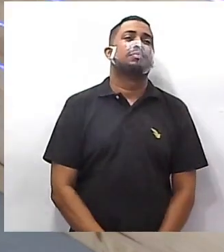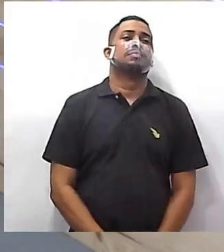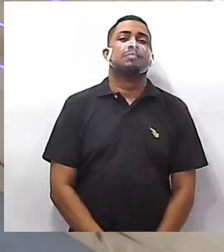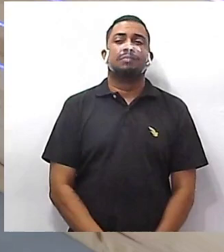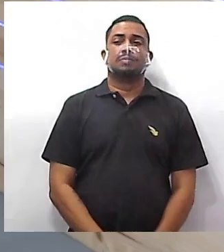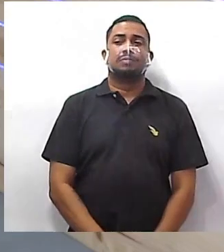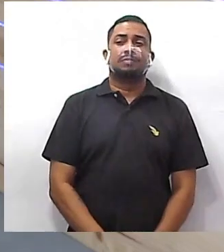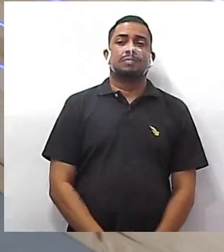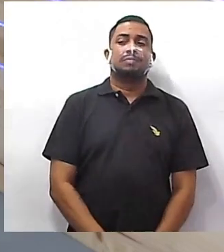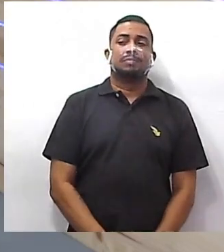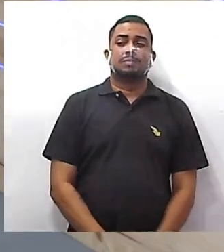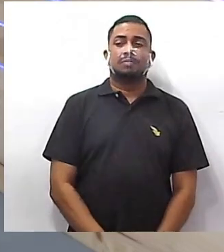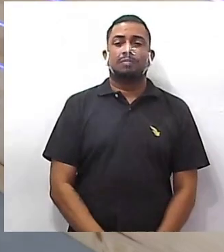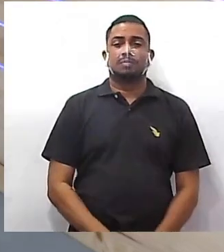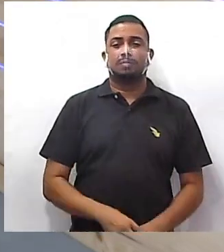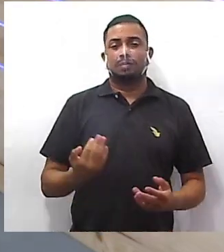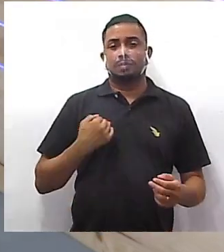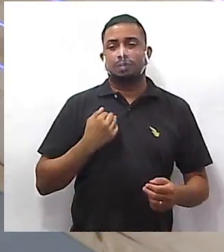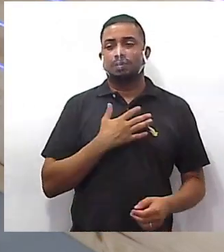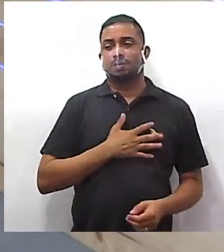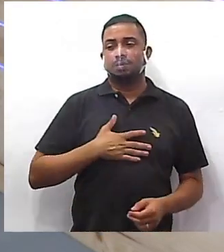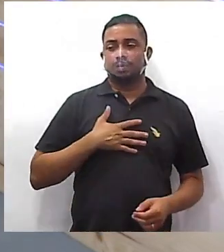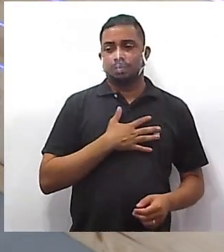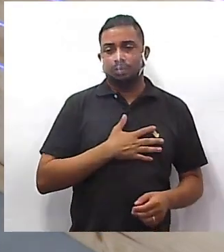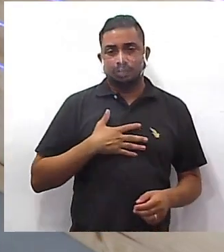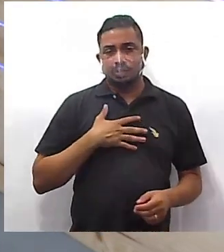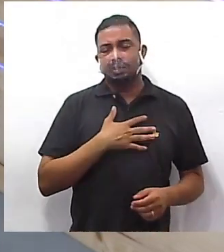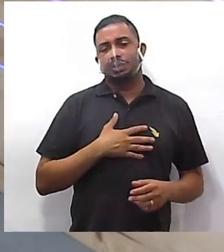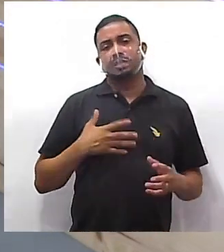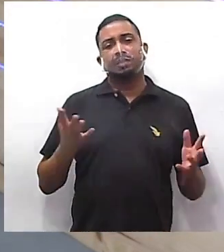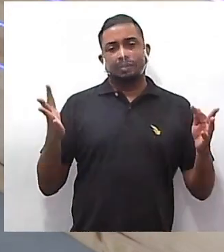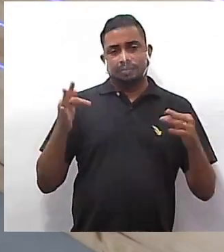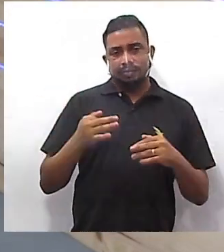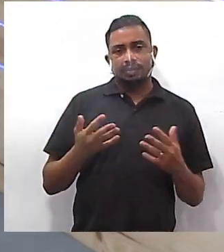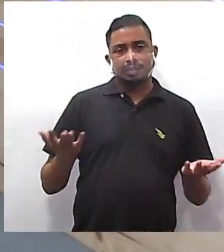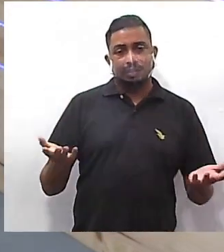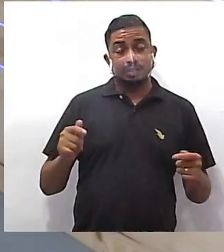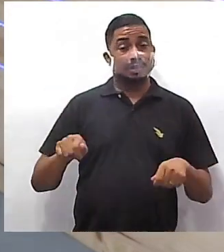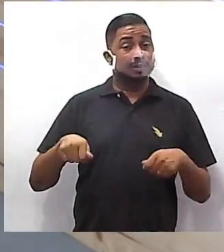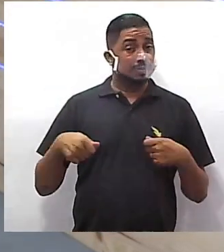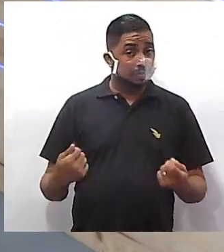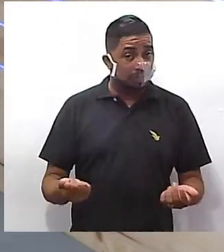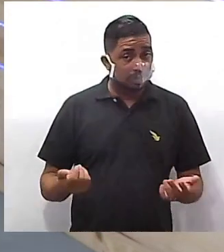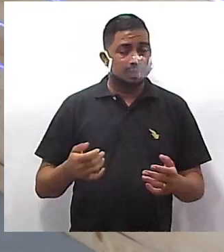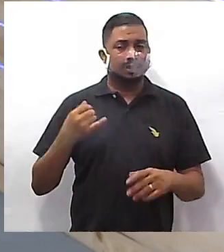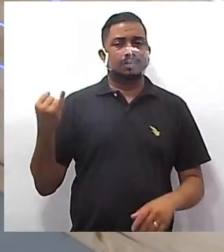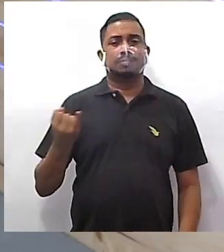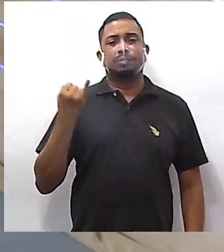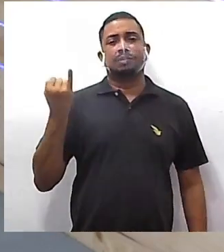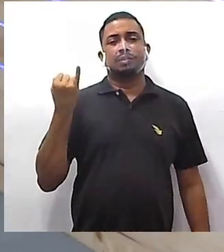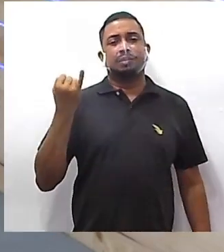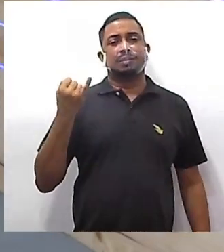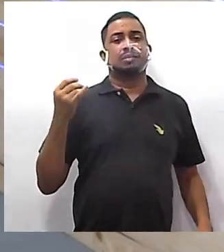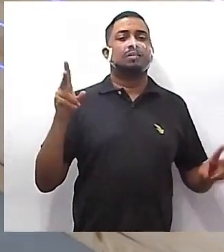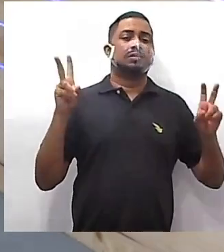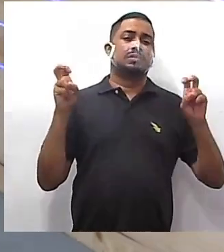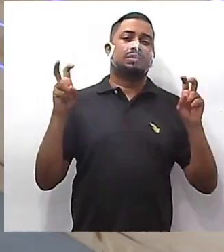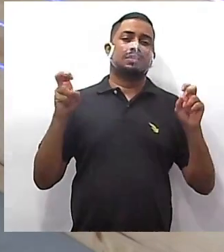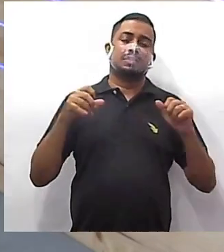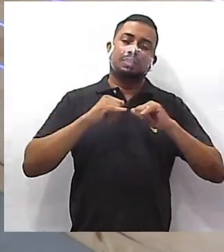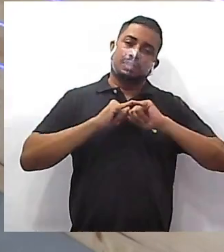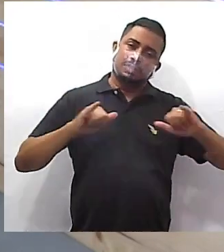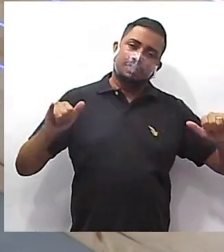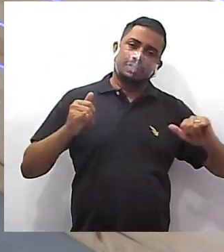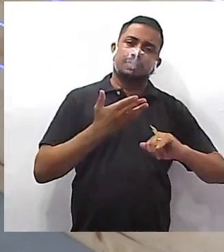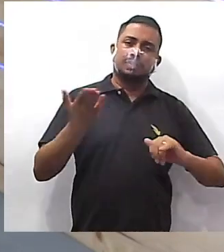Gente, eu gostaria de finalizar exatamente, né, reforçando a importância do nosso tema e dizer a